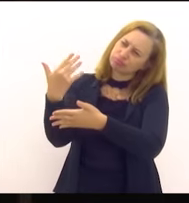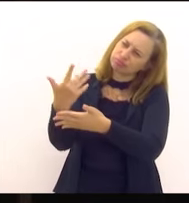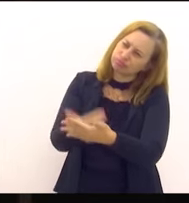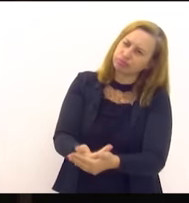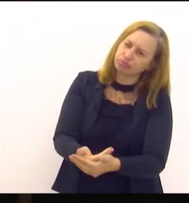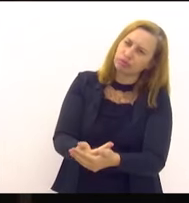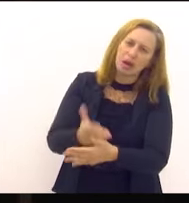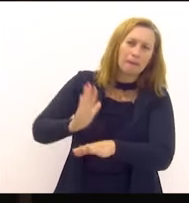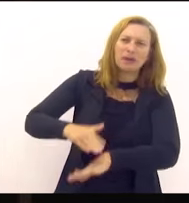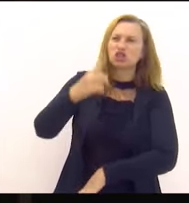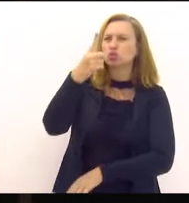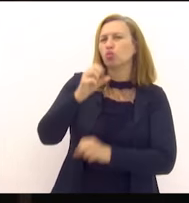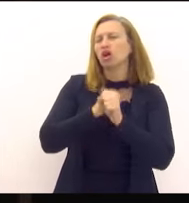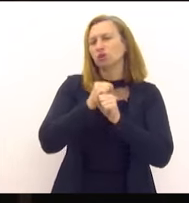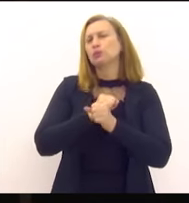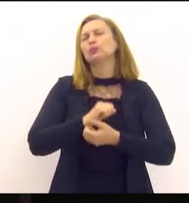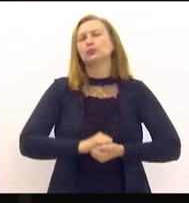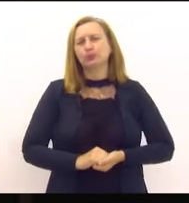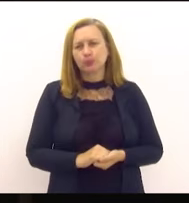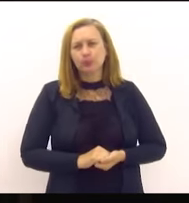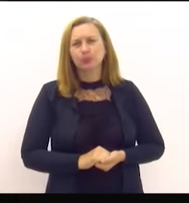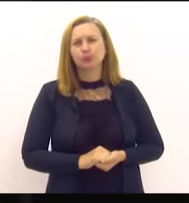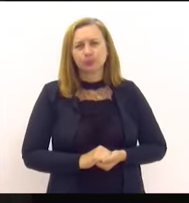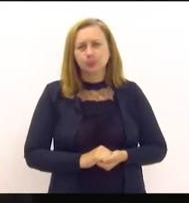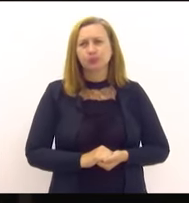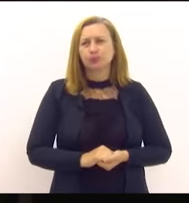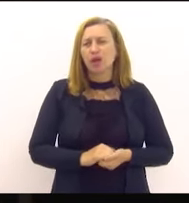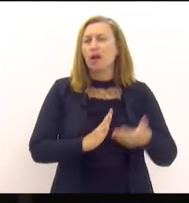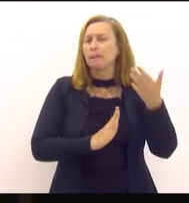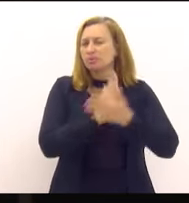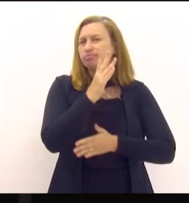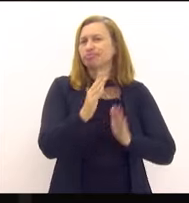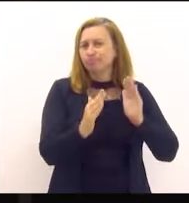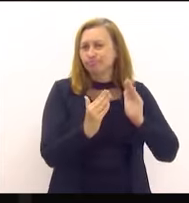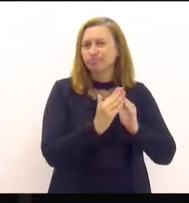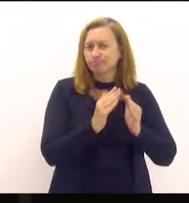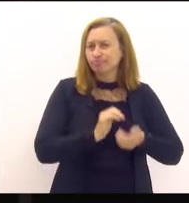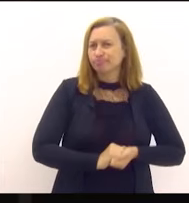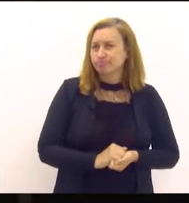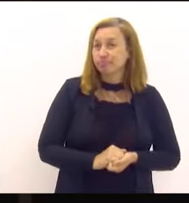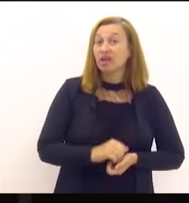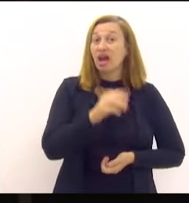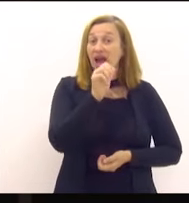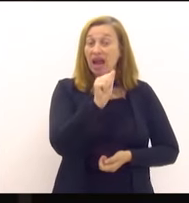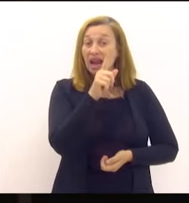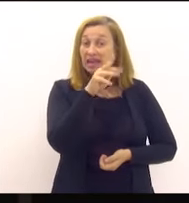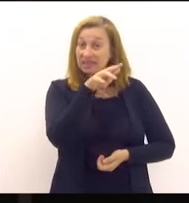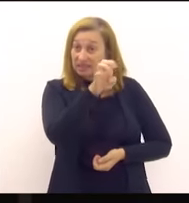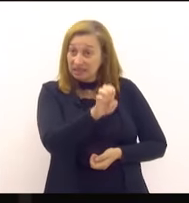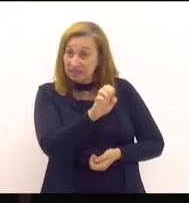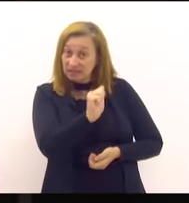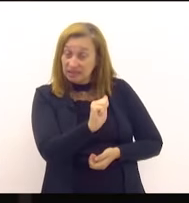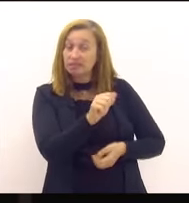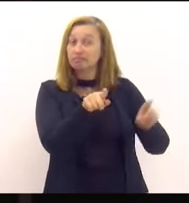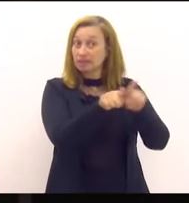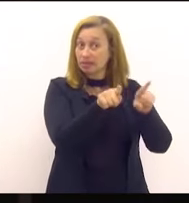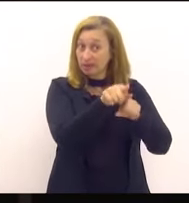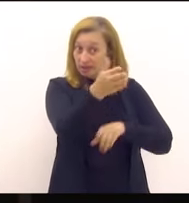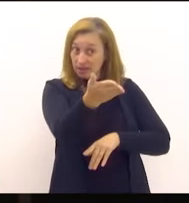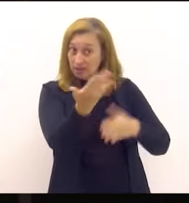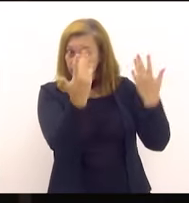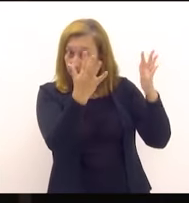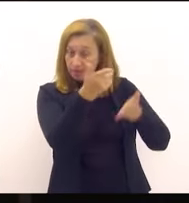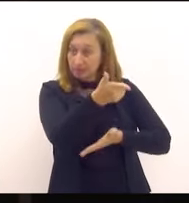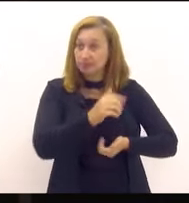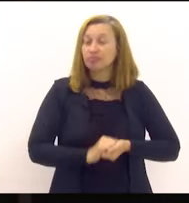há mais de um ano, desde que aprovamos nessa casa, e aqui a Alessandra também, com um pequeno cumprimento, nós aprovamos